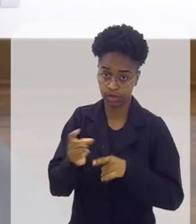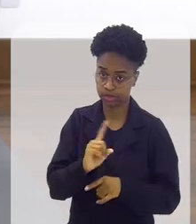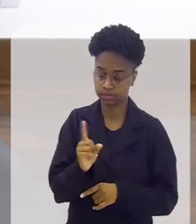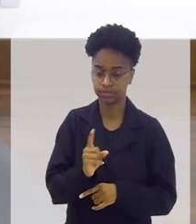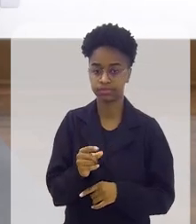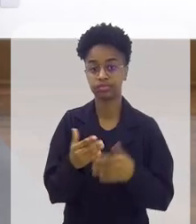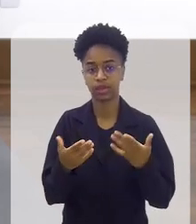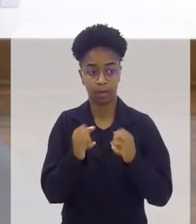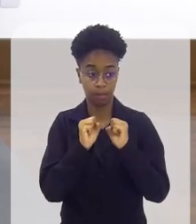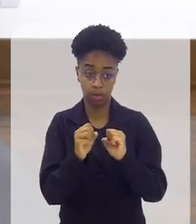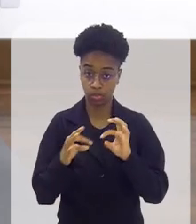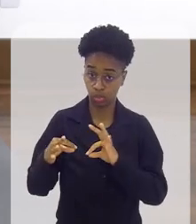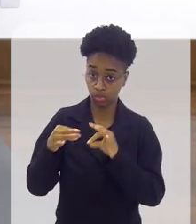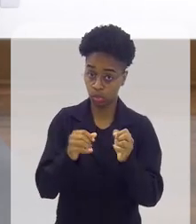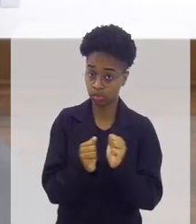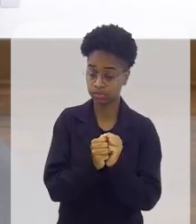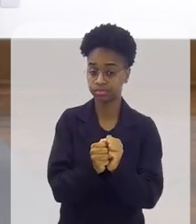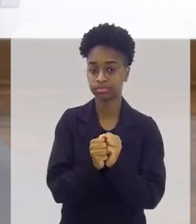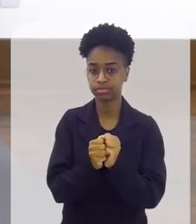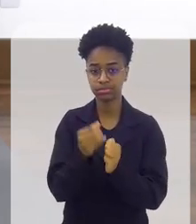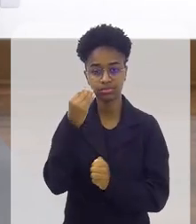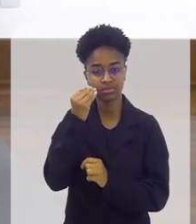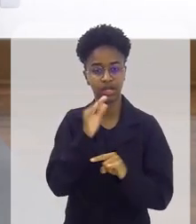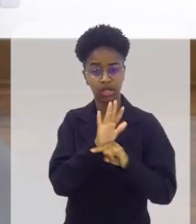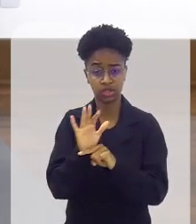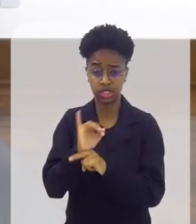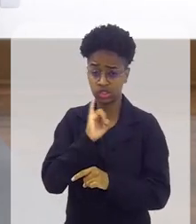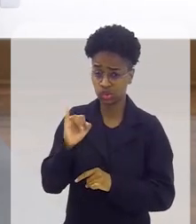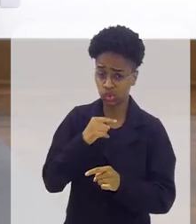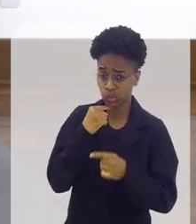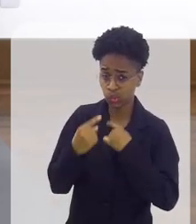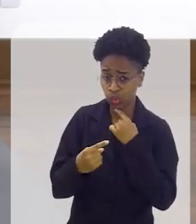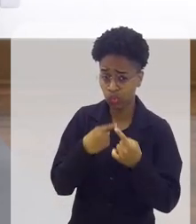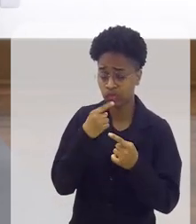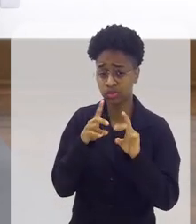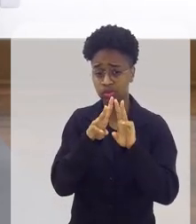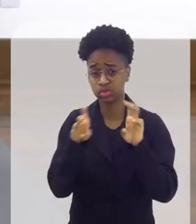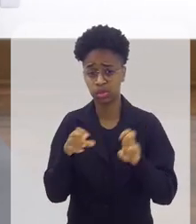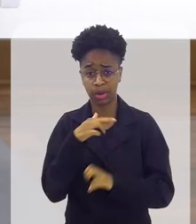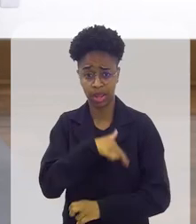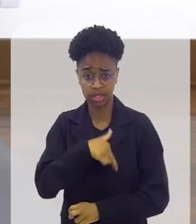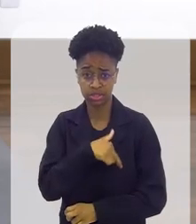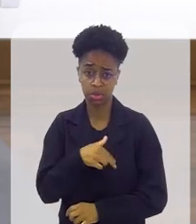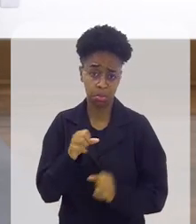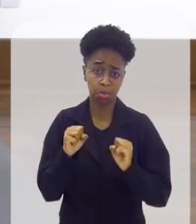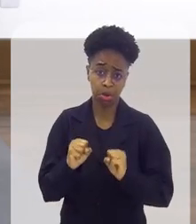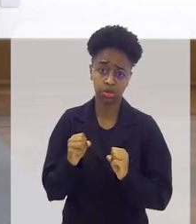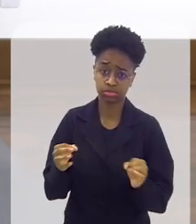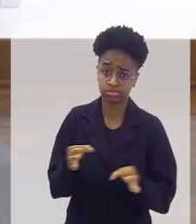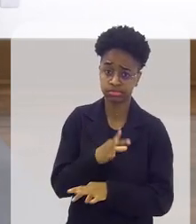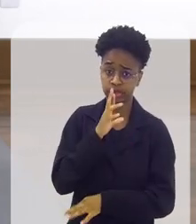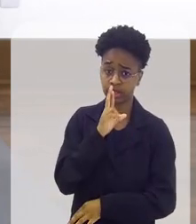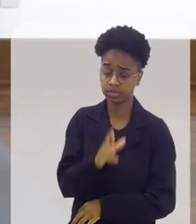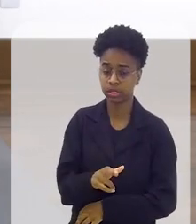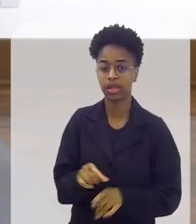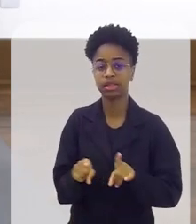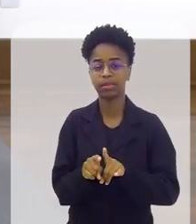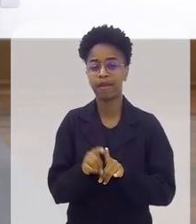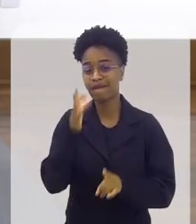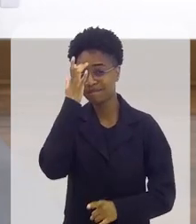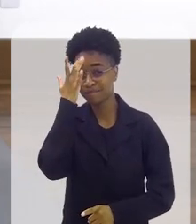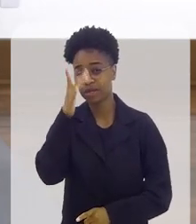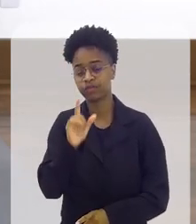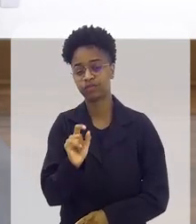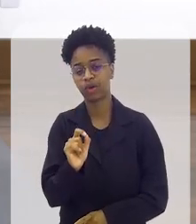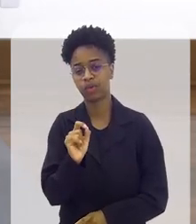claro, tipo. Poderão estar todos lá, até para ajudar. Se alguém tiver uma dúvida sobre a religião, está lá para responder. E para ficar